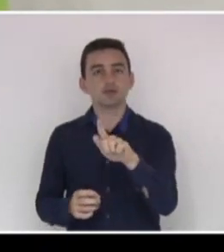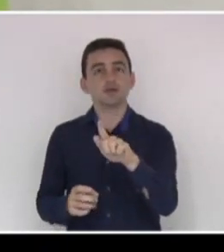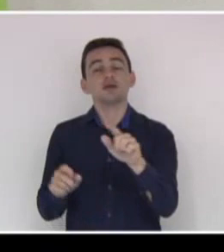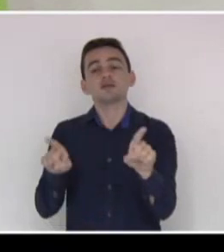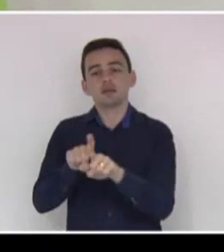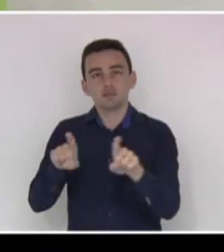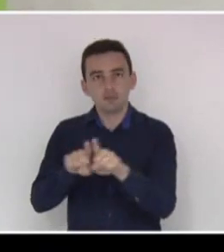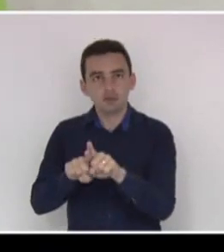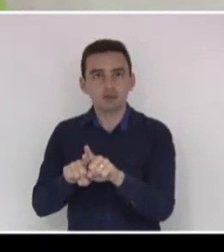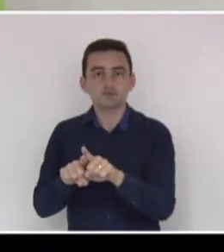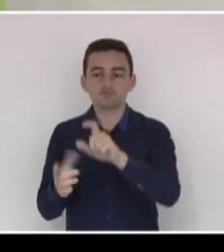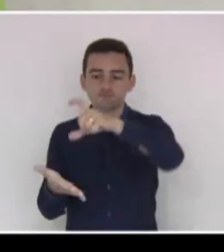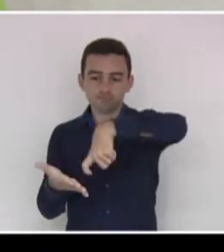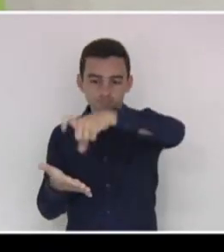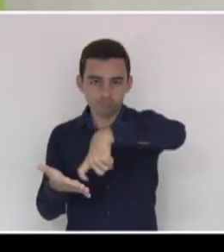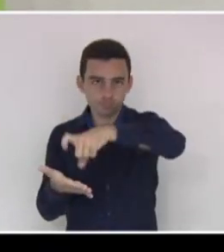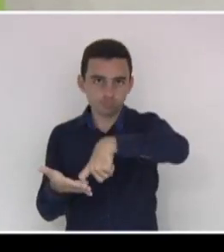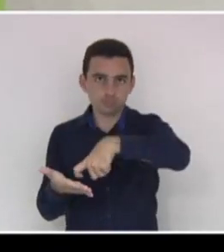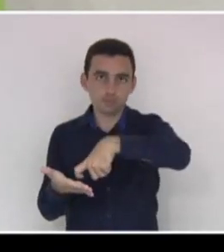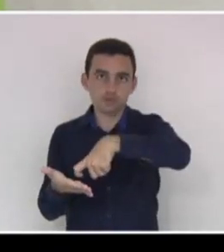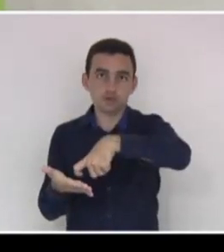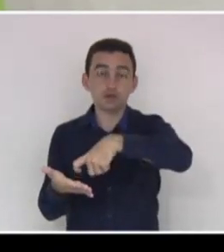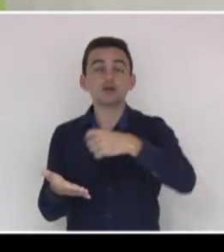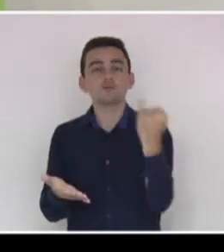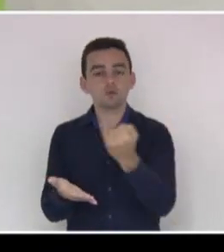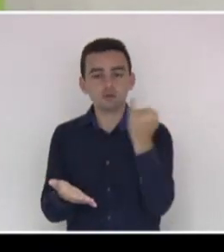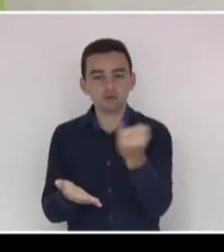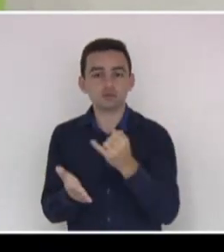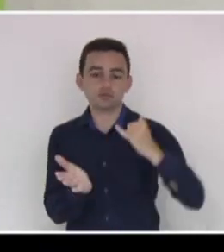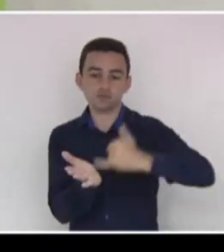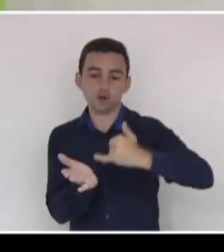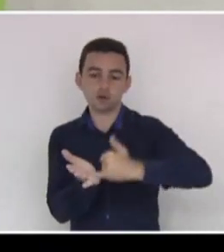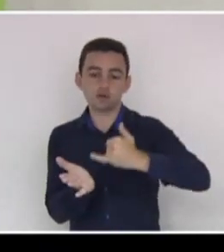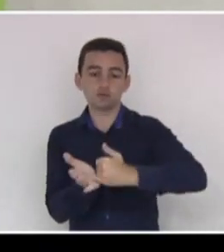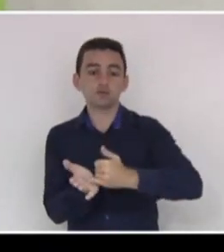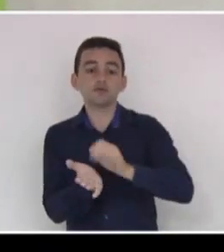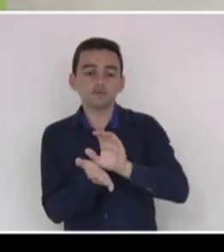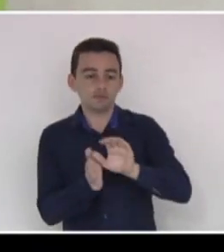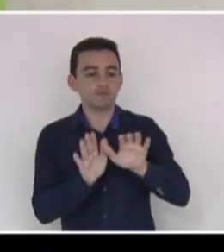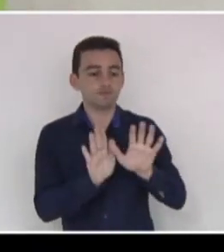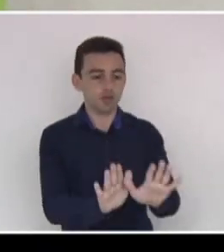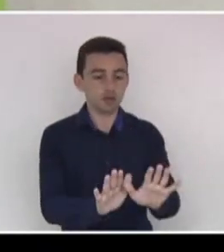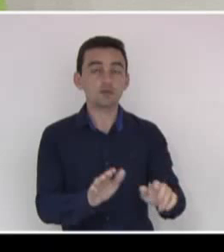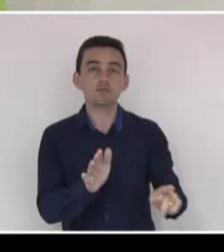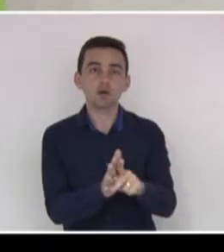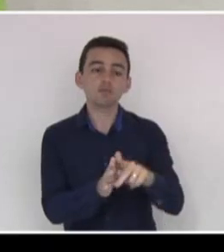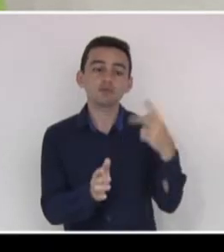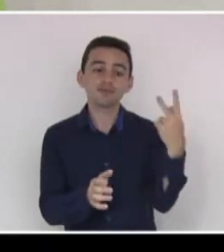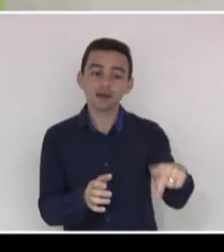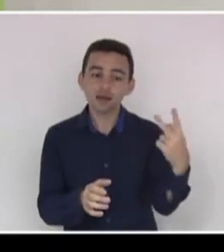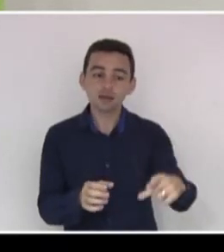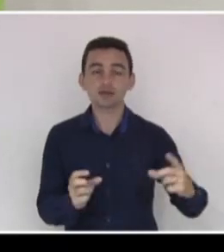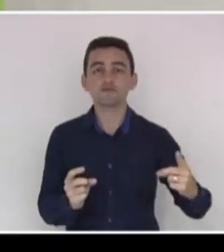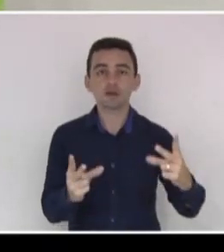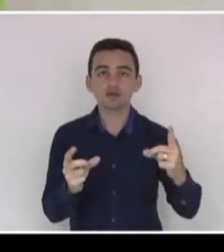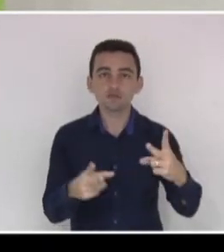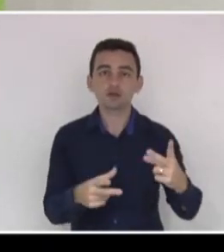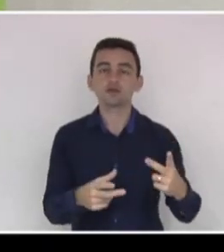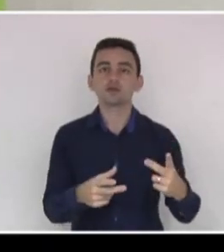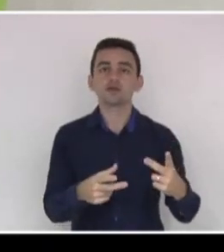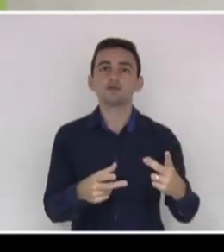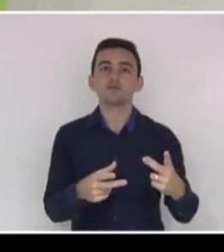o objetivo de que o imposto fique no município onde é vendido, ela teve uma atuação